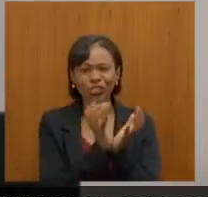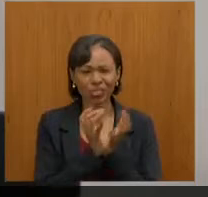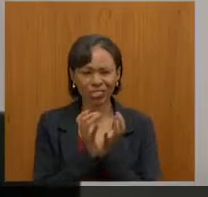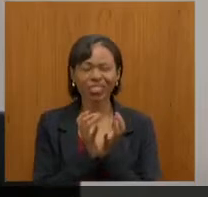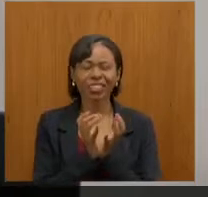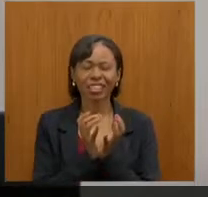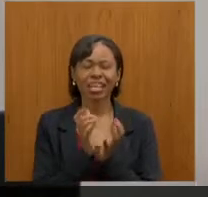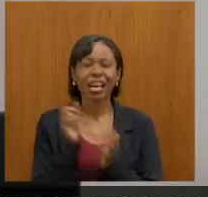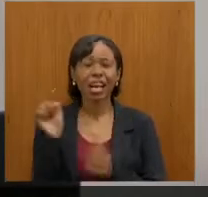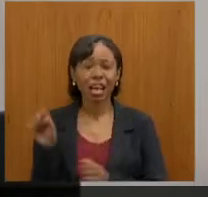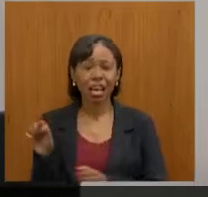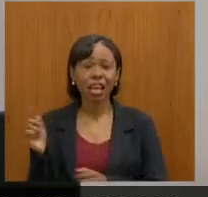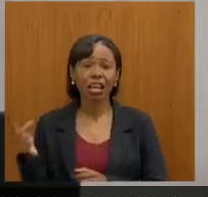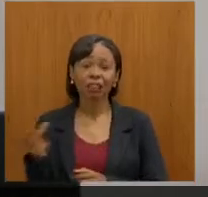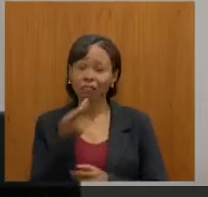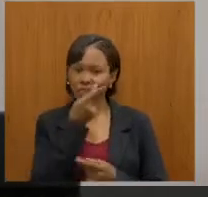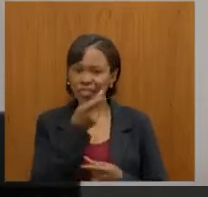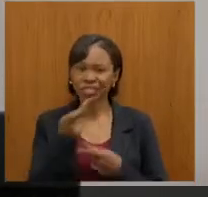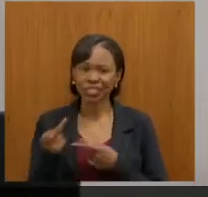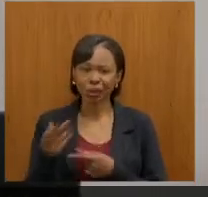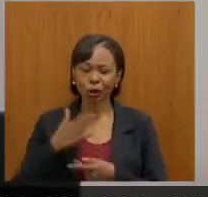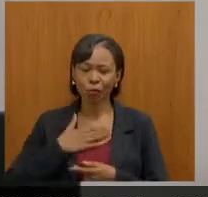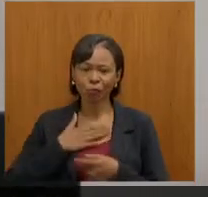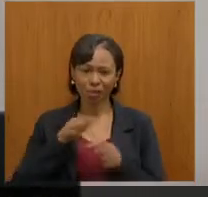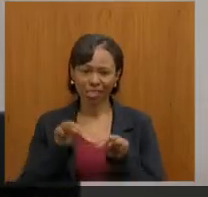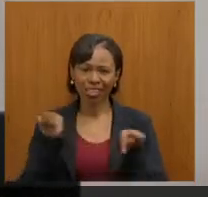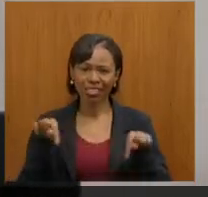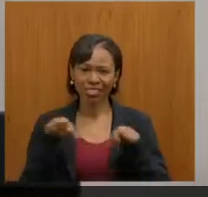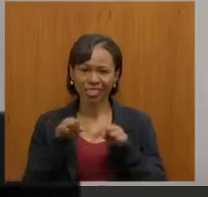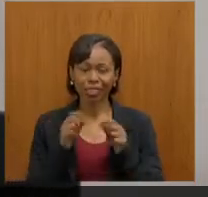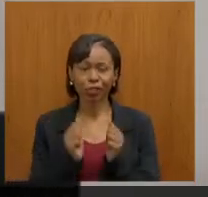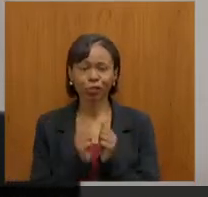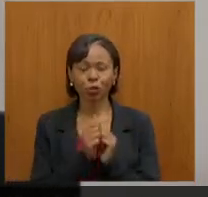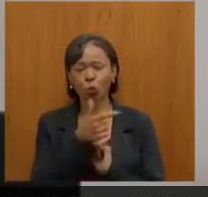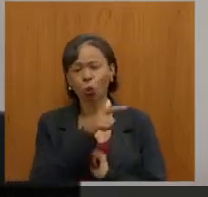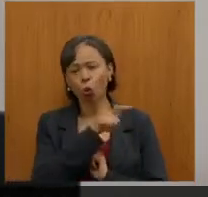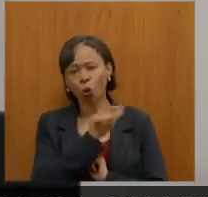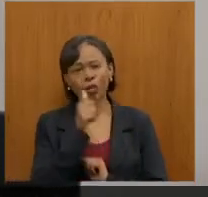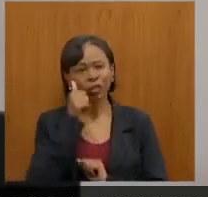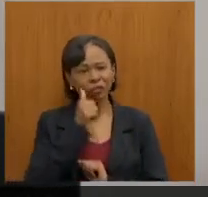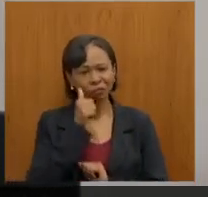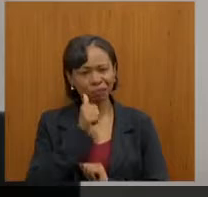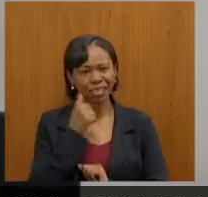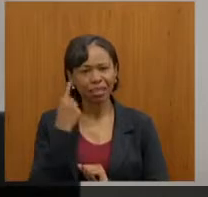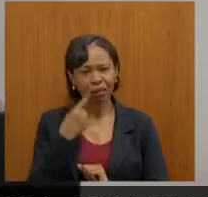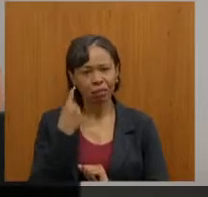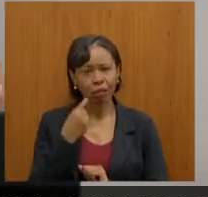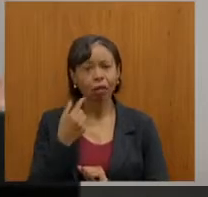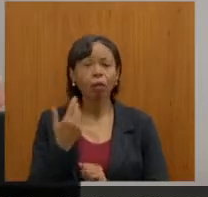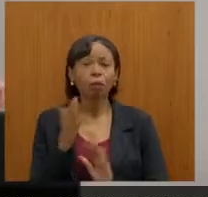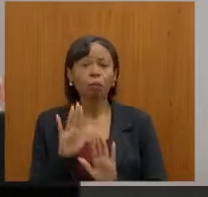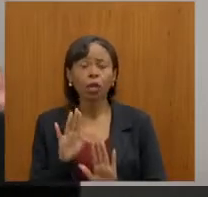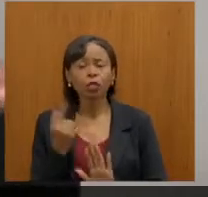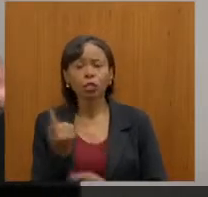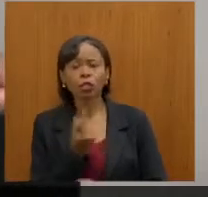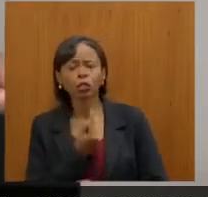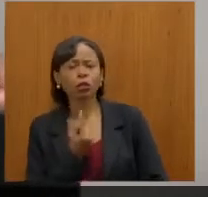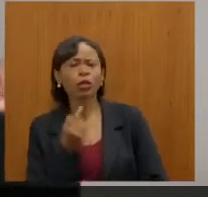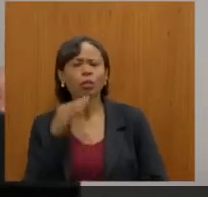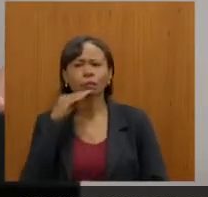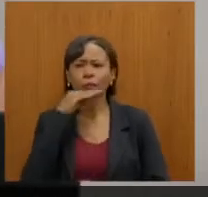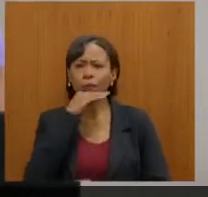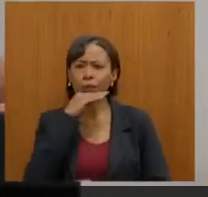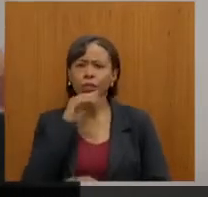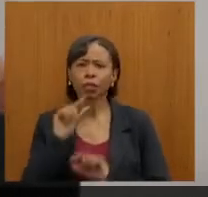no meu gabinete juntamente com outras colegas advogadas e o que a gente percebe Doutora Isabel que a gente deseja realmente